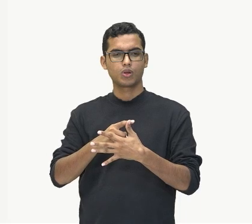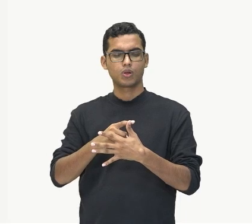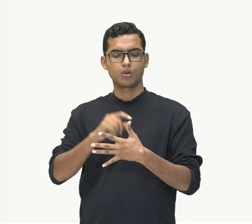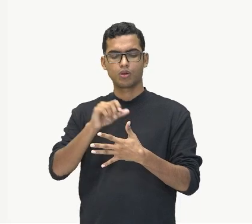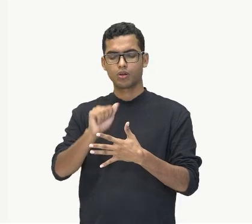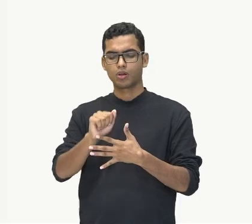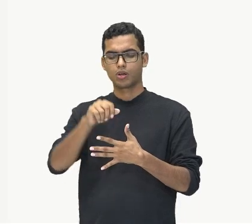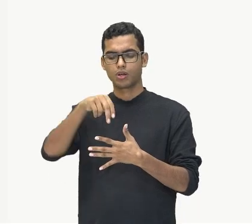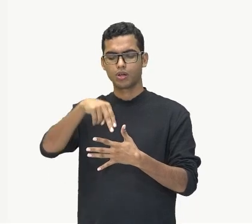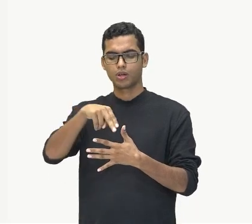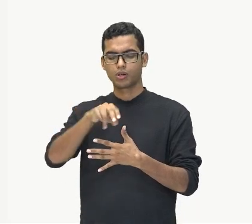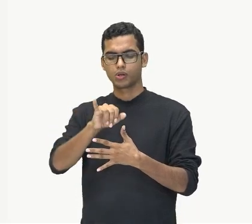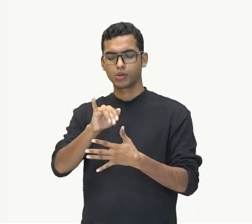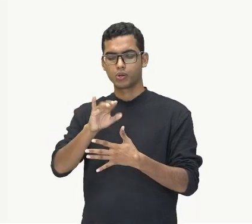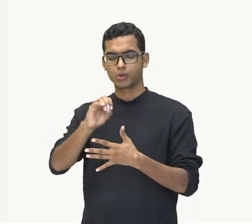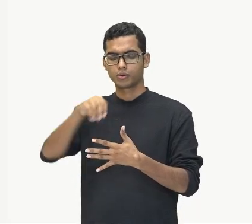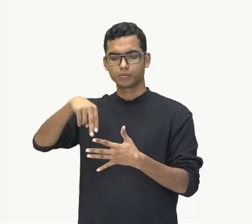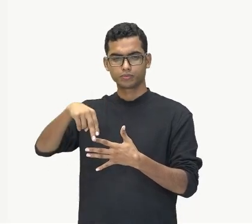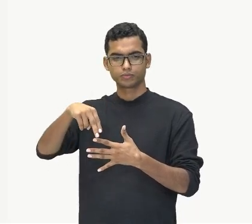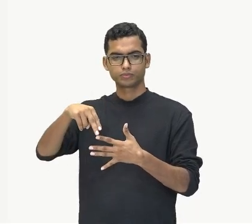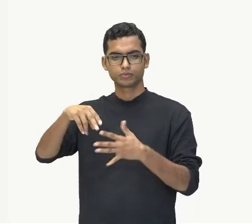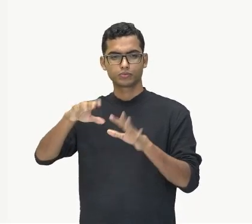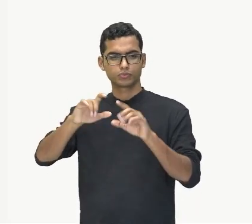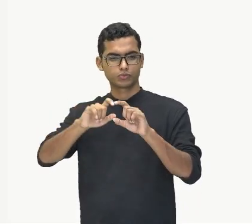aqui, ó, NO3-.